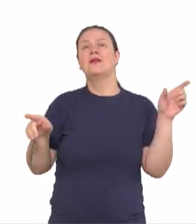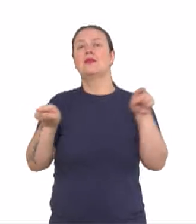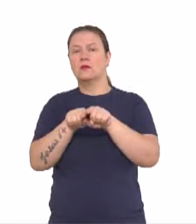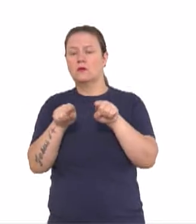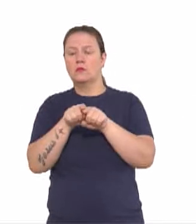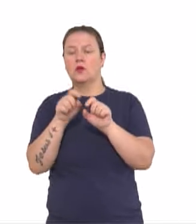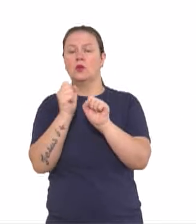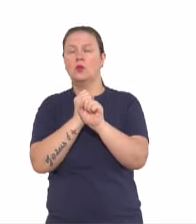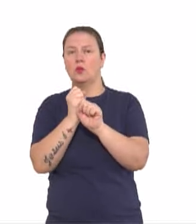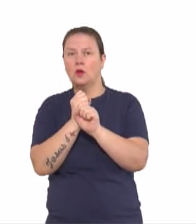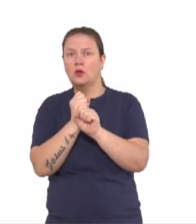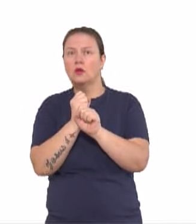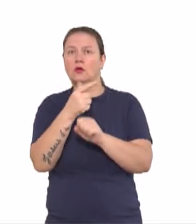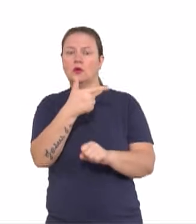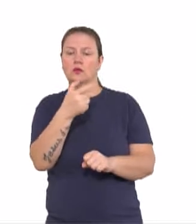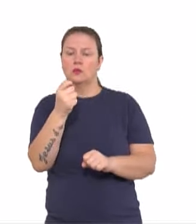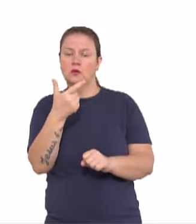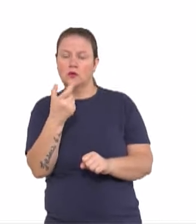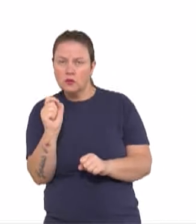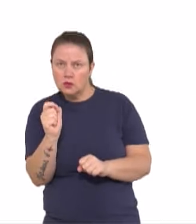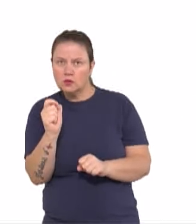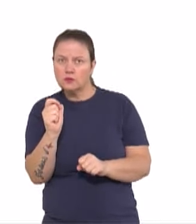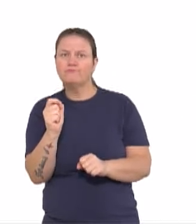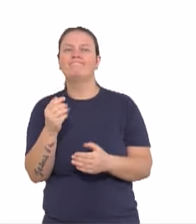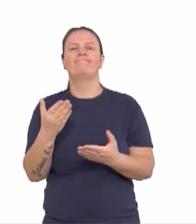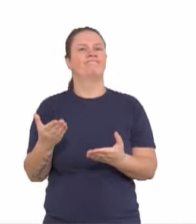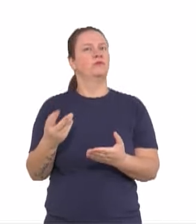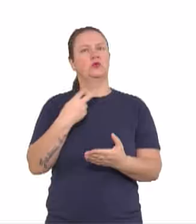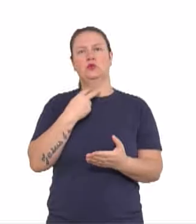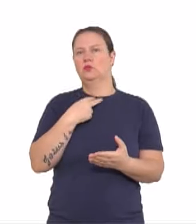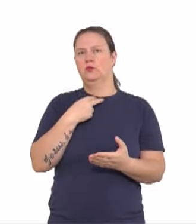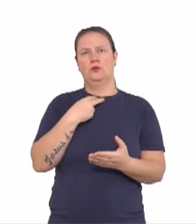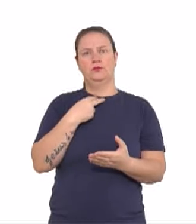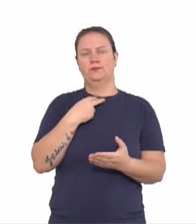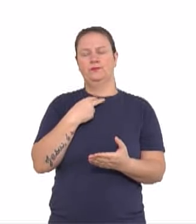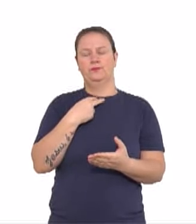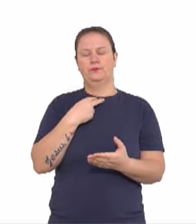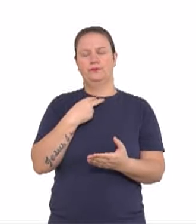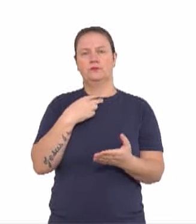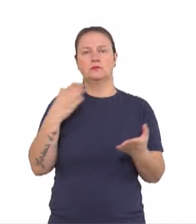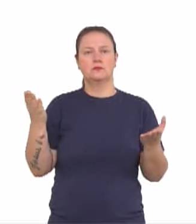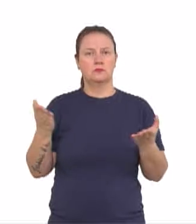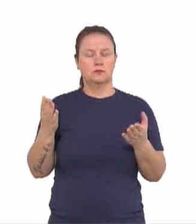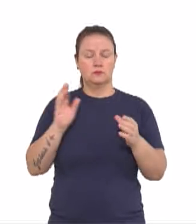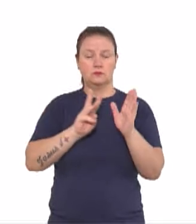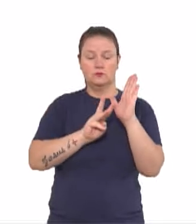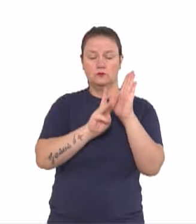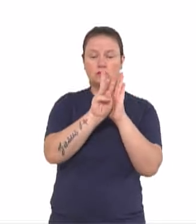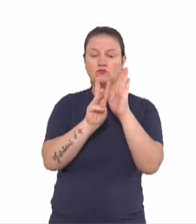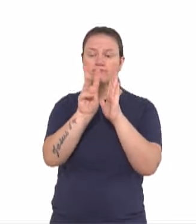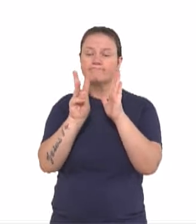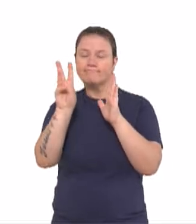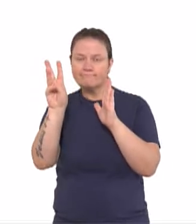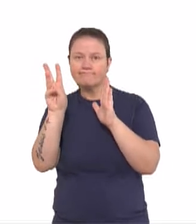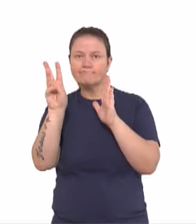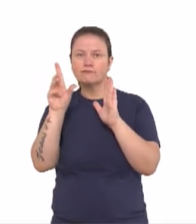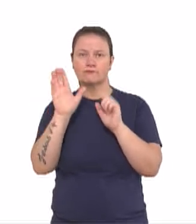acontecer, salientou. Então, essa mensagem está disponível nesse site, né?